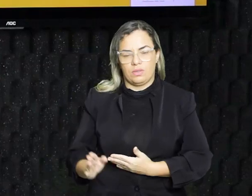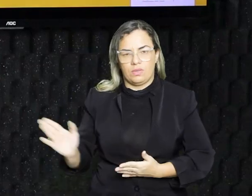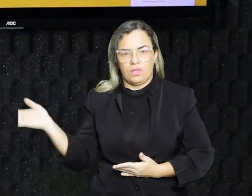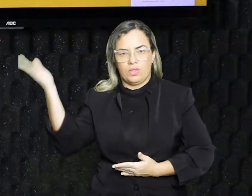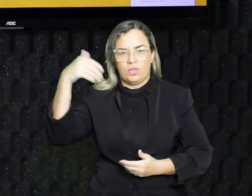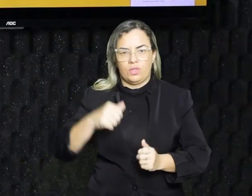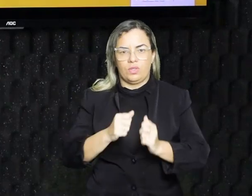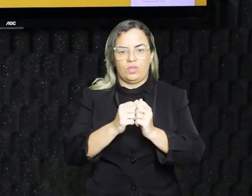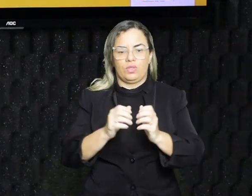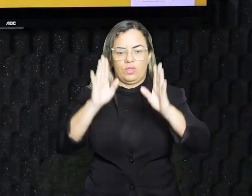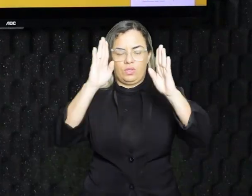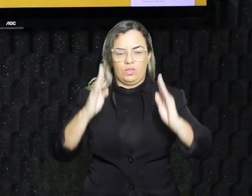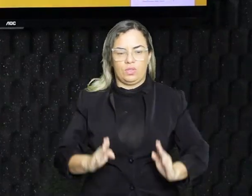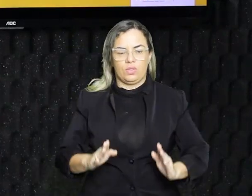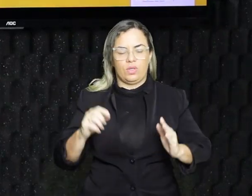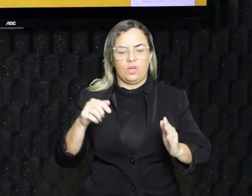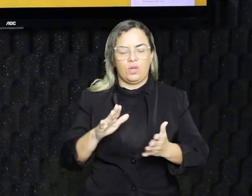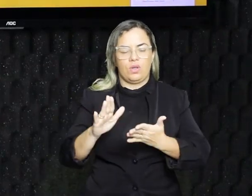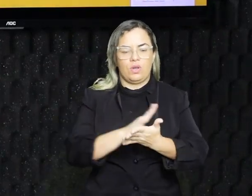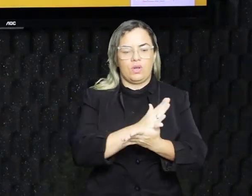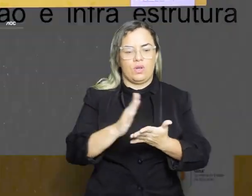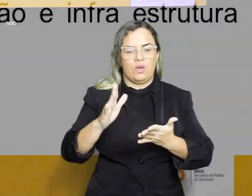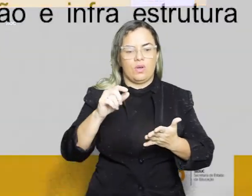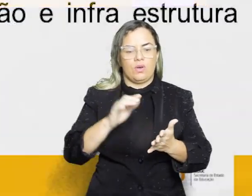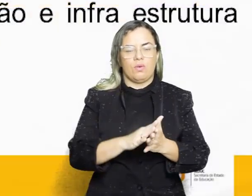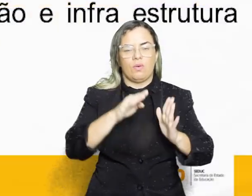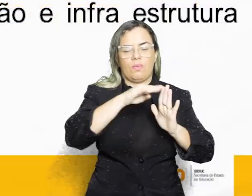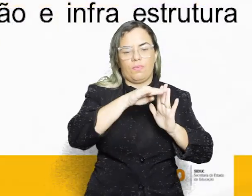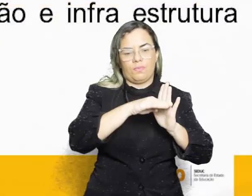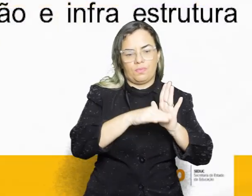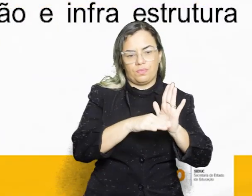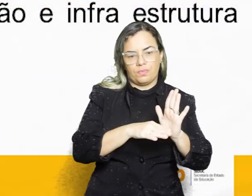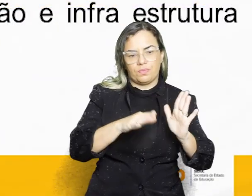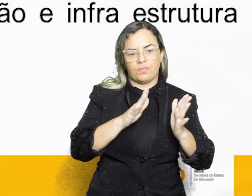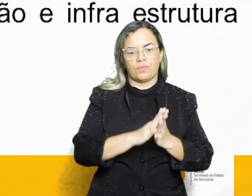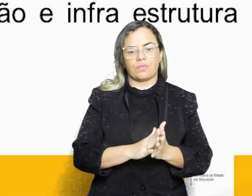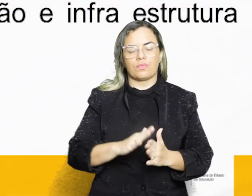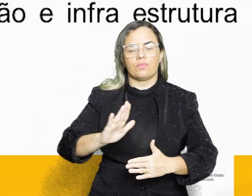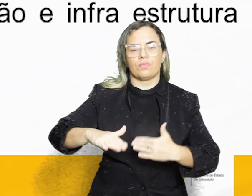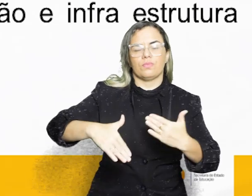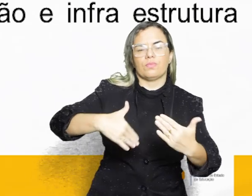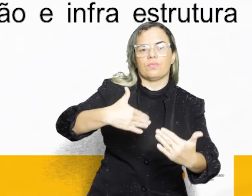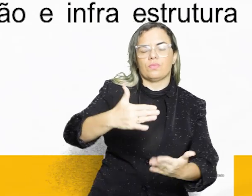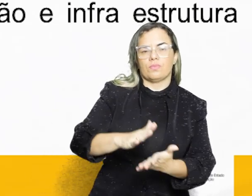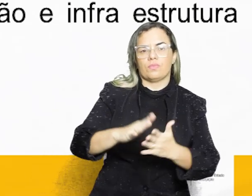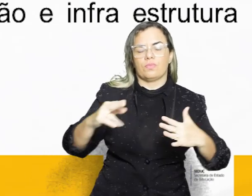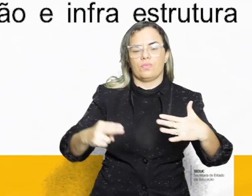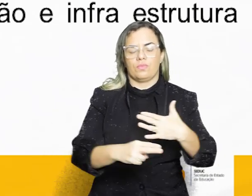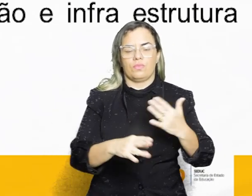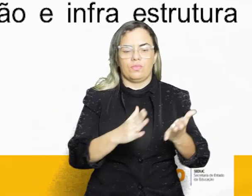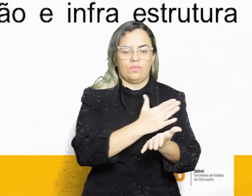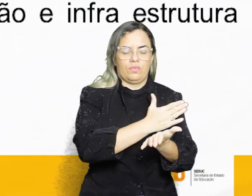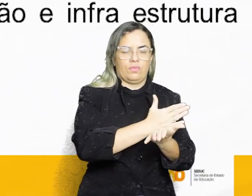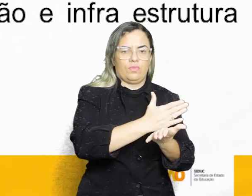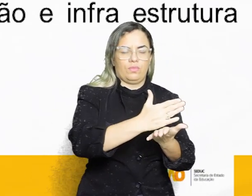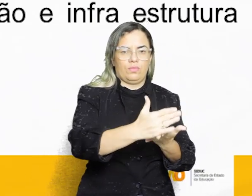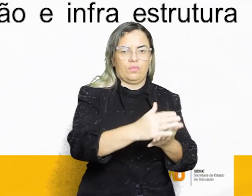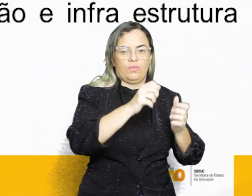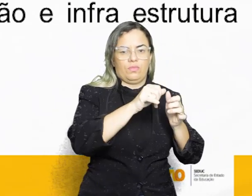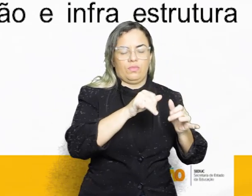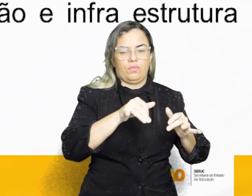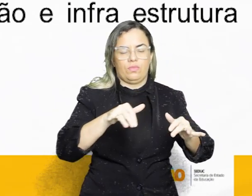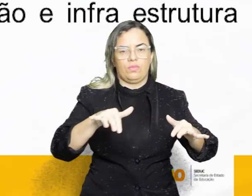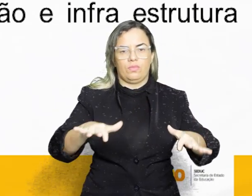analisar algumas questões importantes. Primeira coisa, o processo de urbanização, galera, em seu início e sua